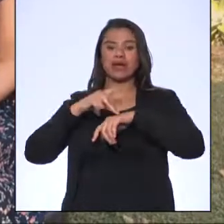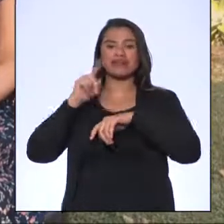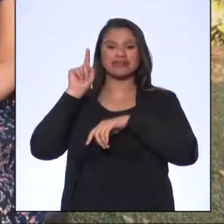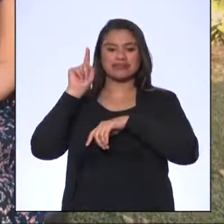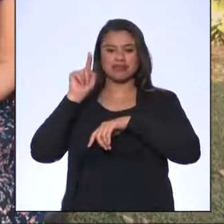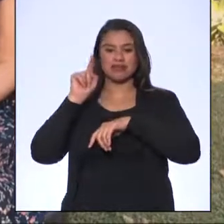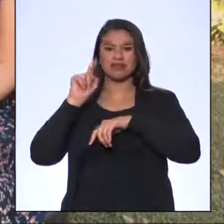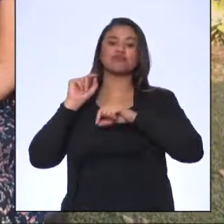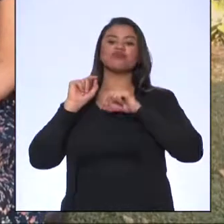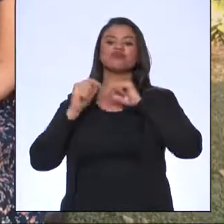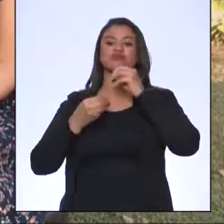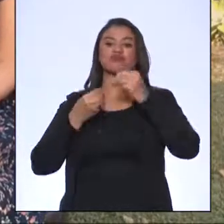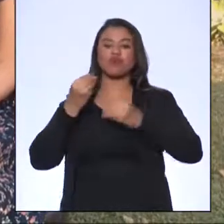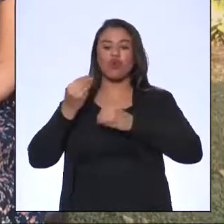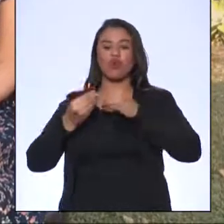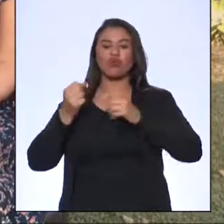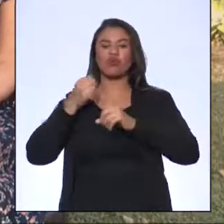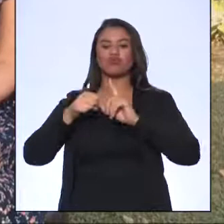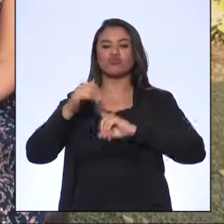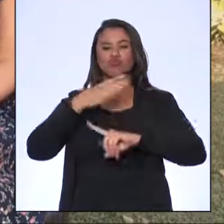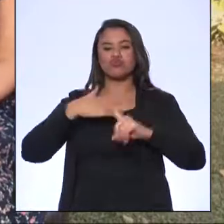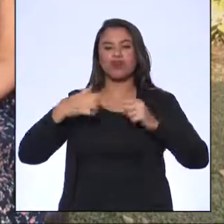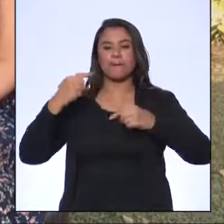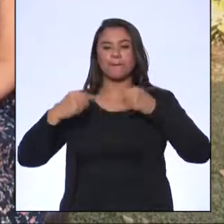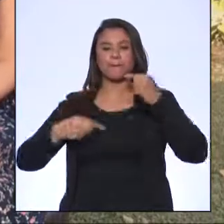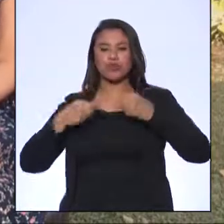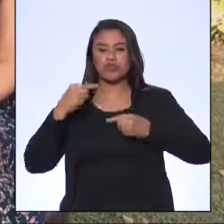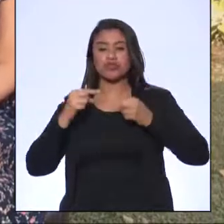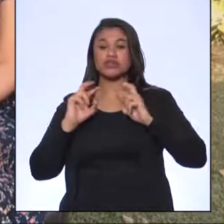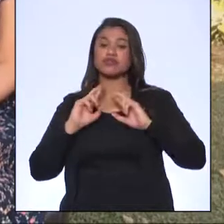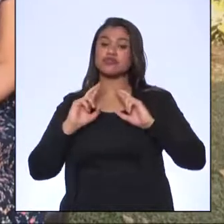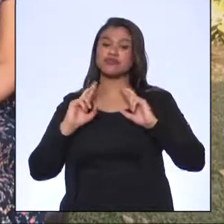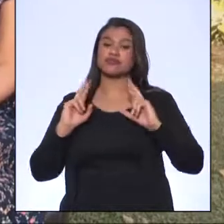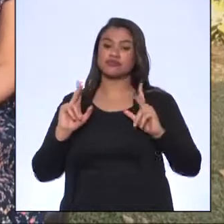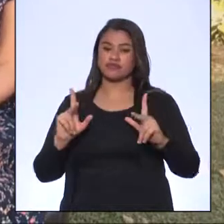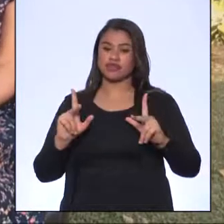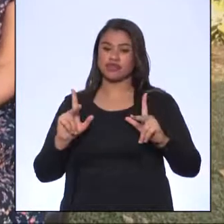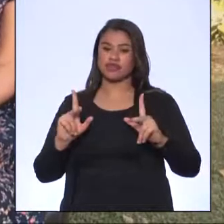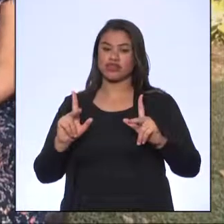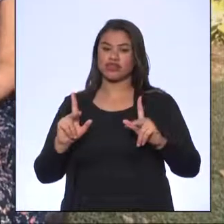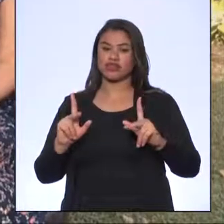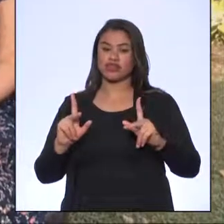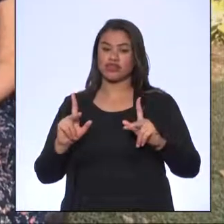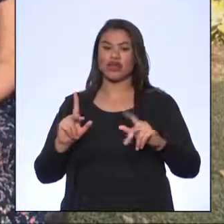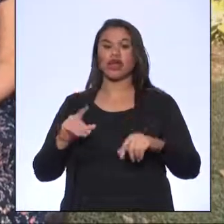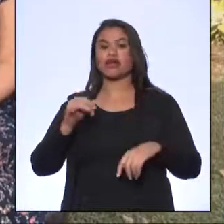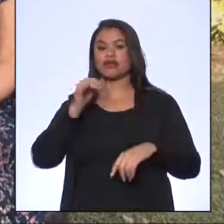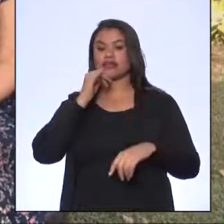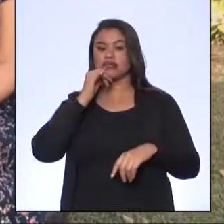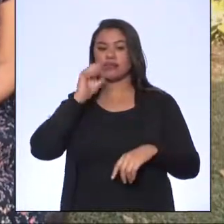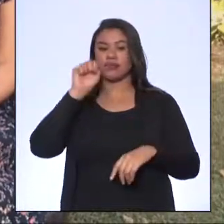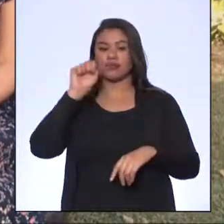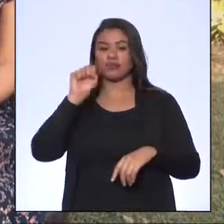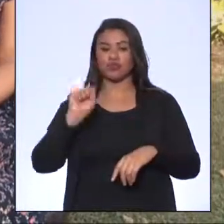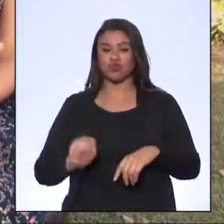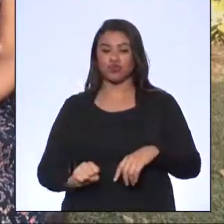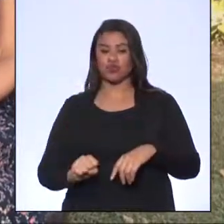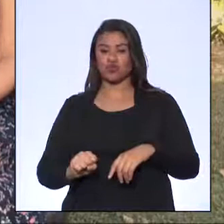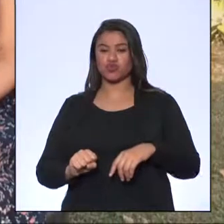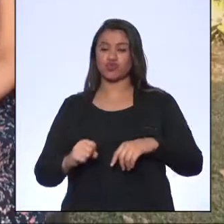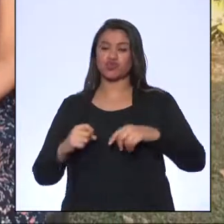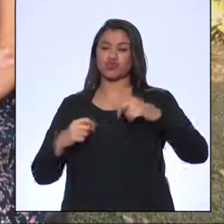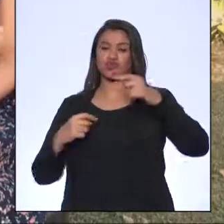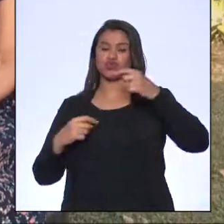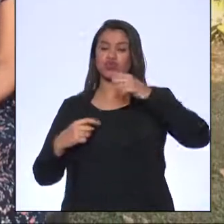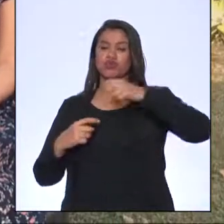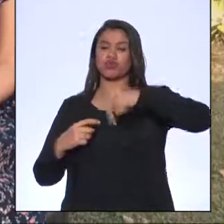características sociais, políticas e econômicas diferentes das dos países que estão ao sul do deserto do Saara. Por